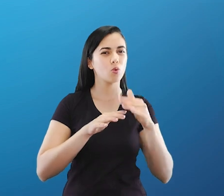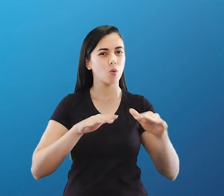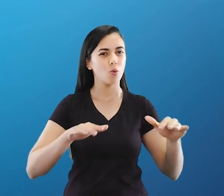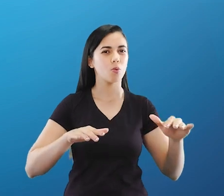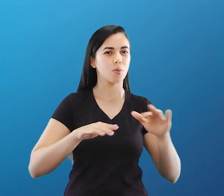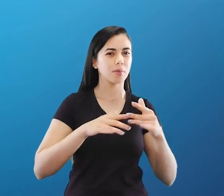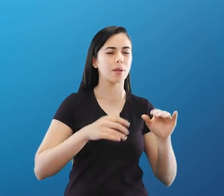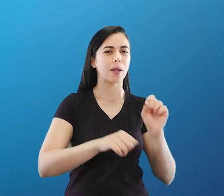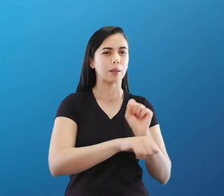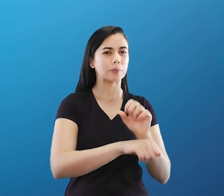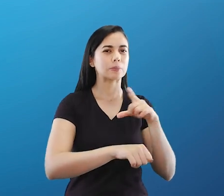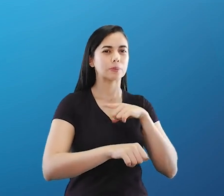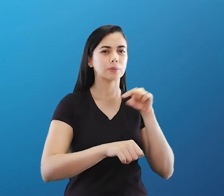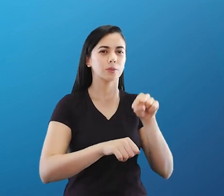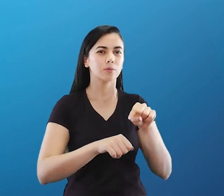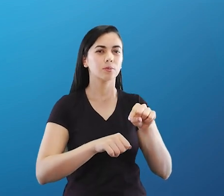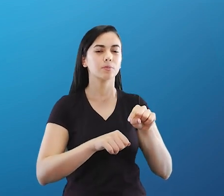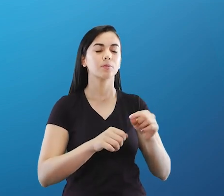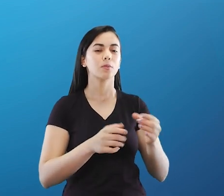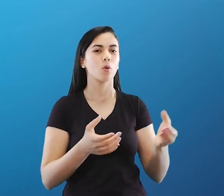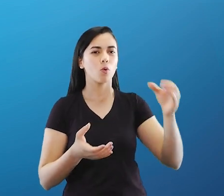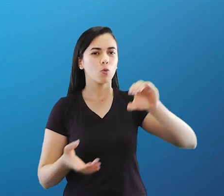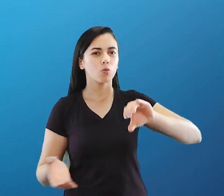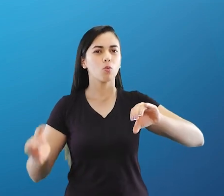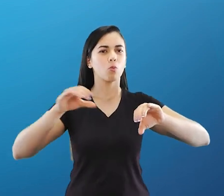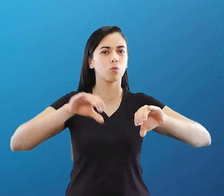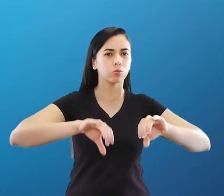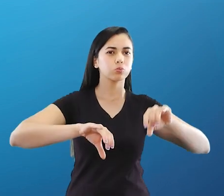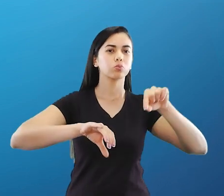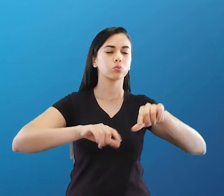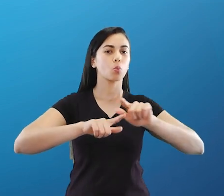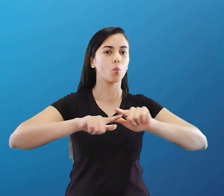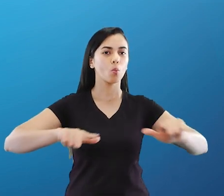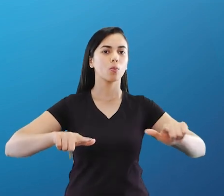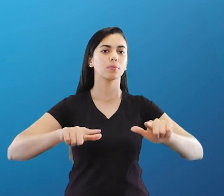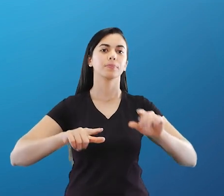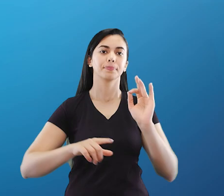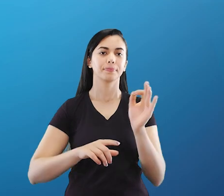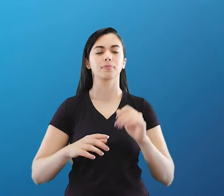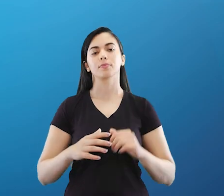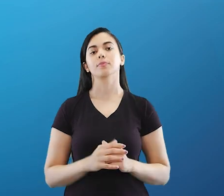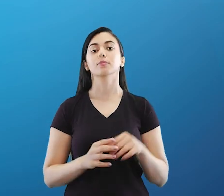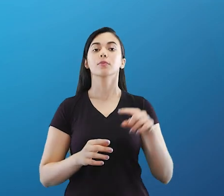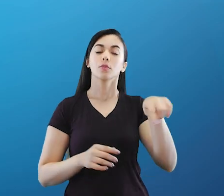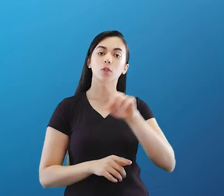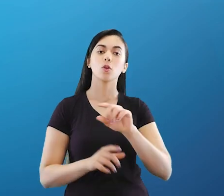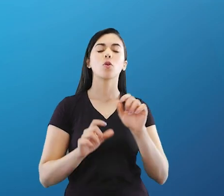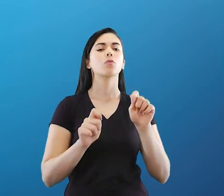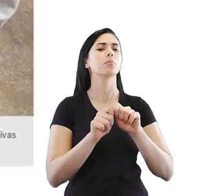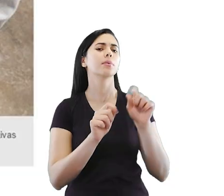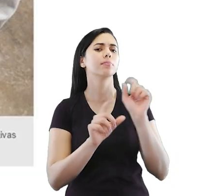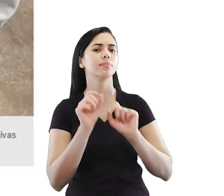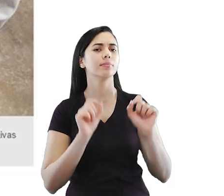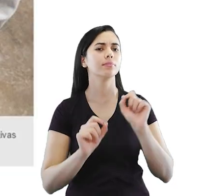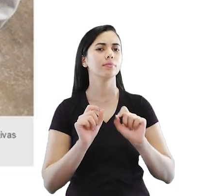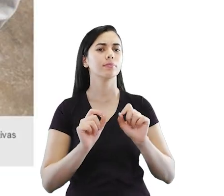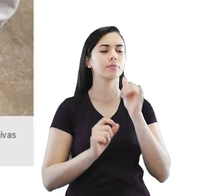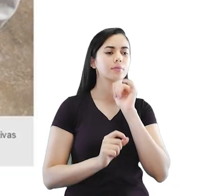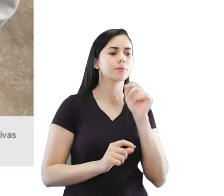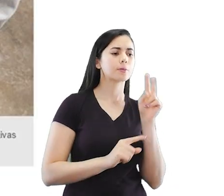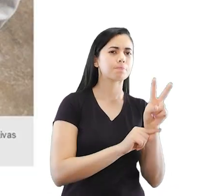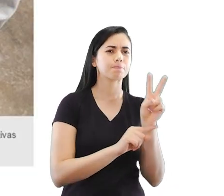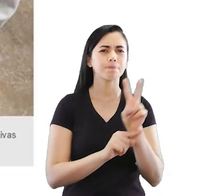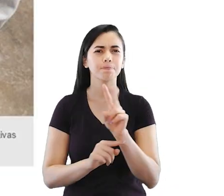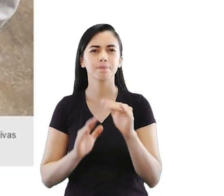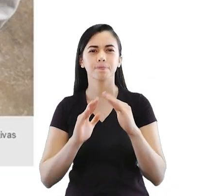água parada, tá, não existam. Então você pode fazer na sua casa uma vistoria,